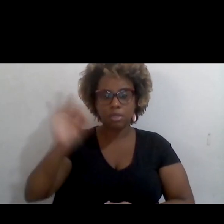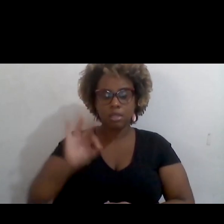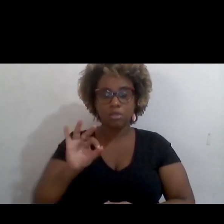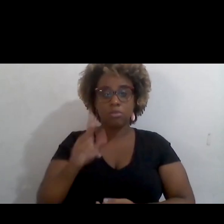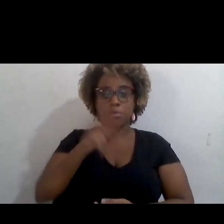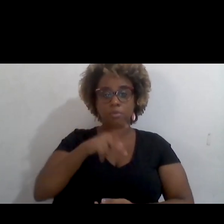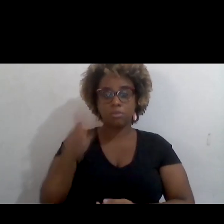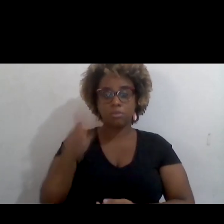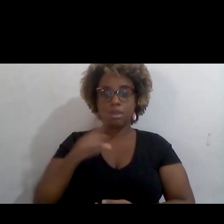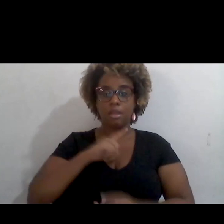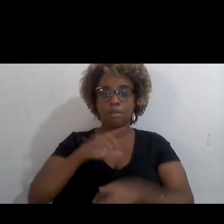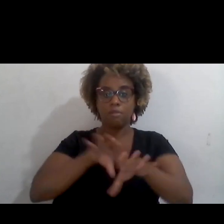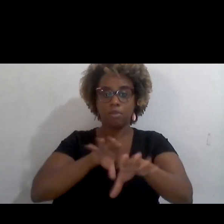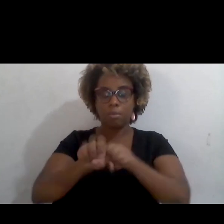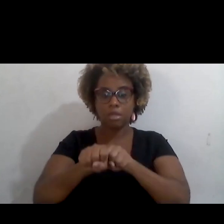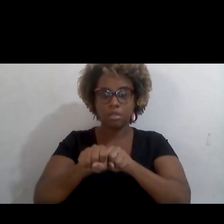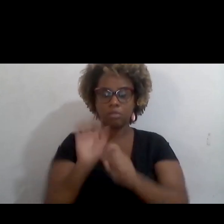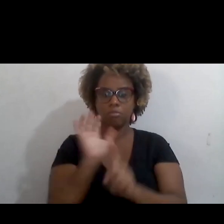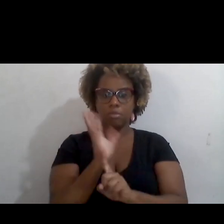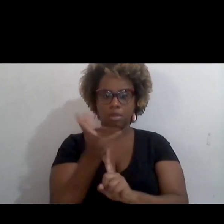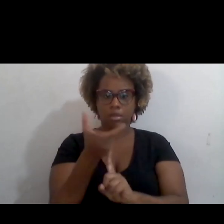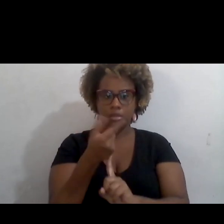área de arte. Além disso, desses